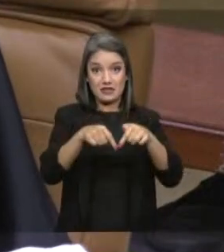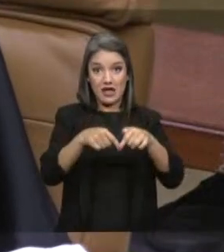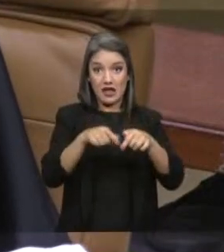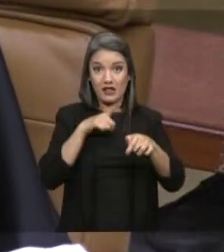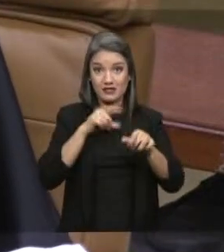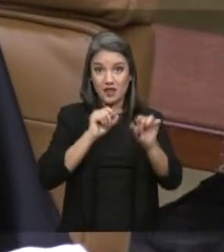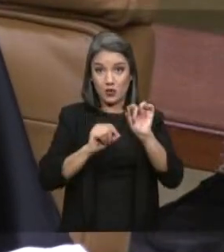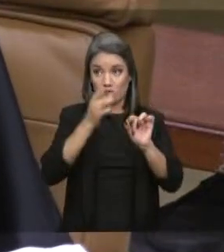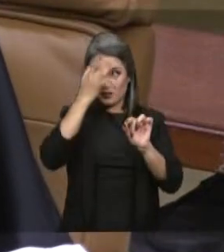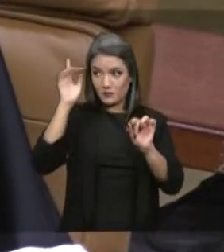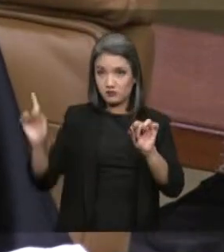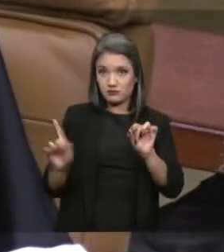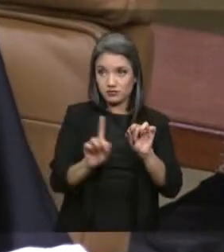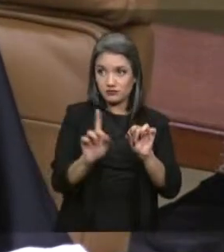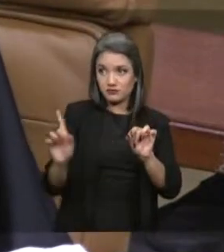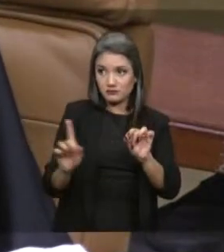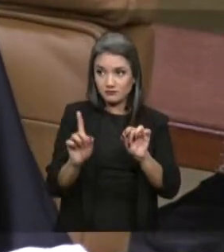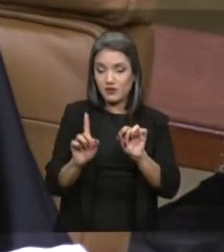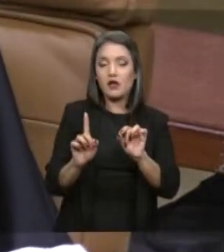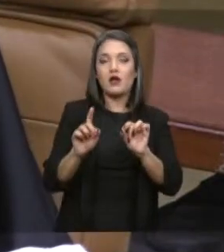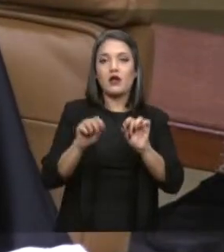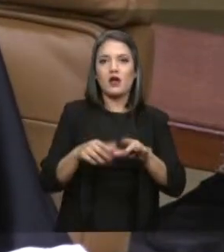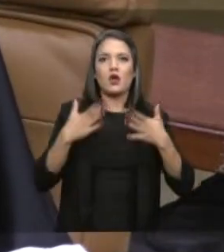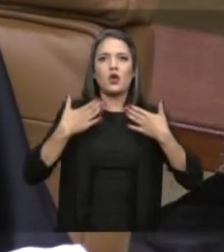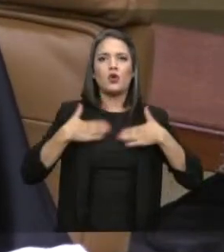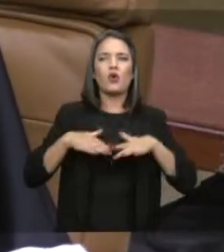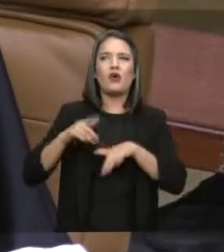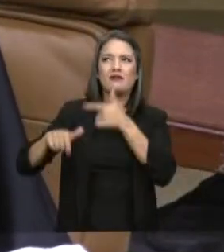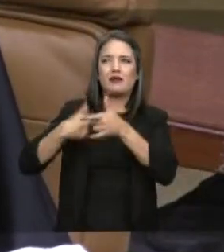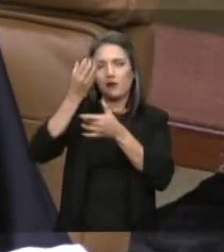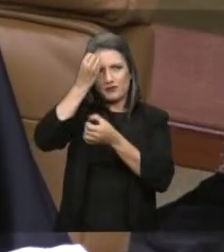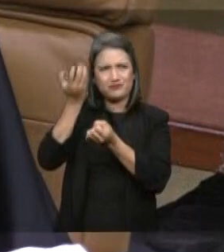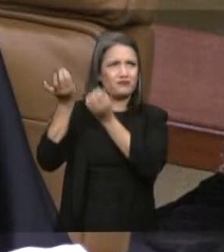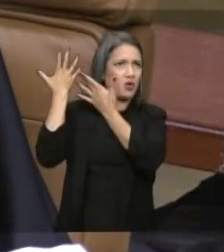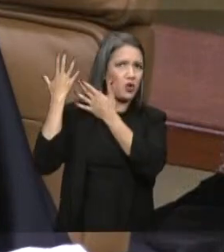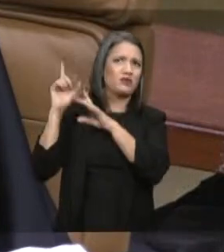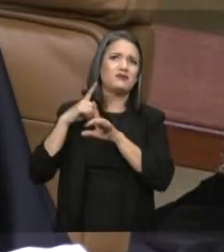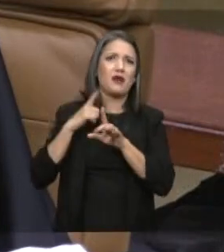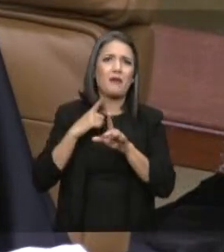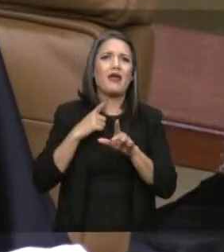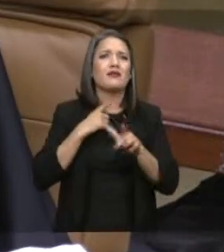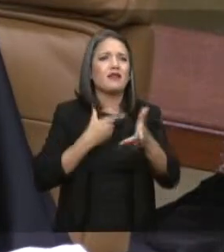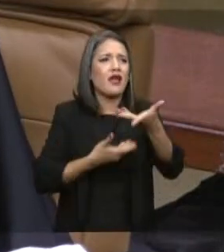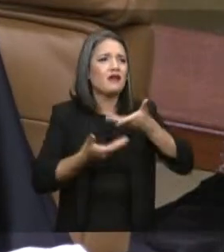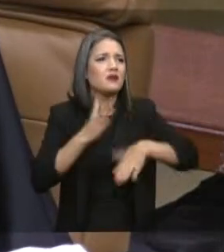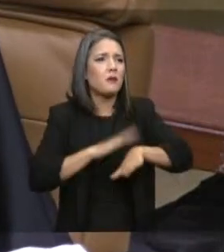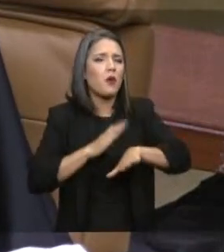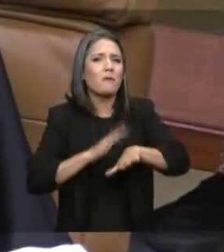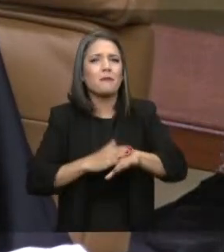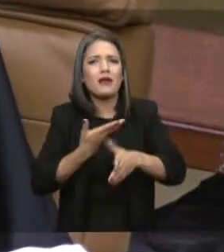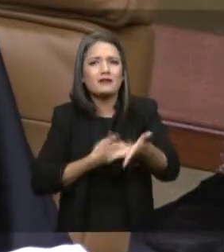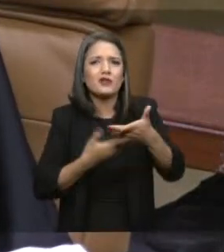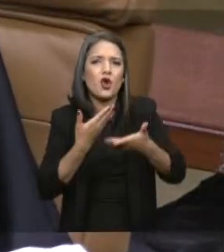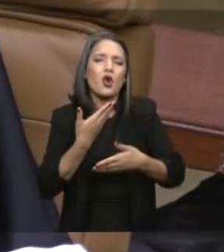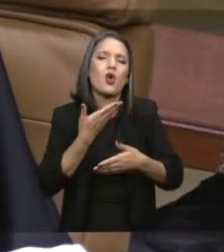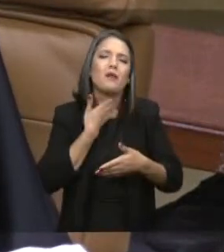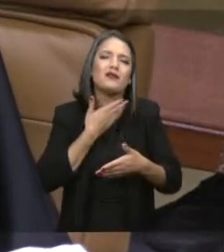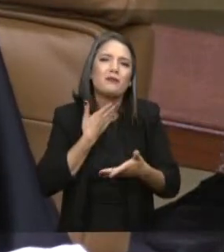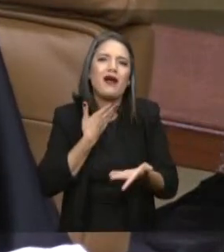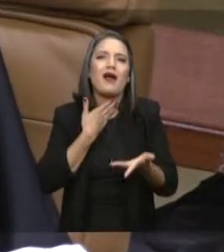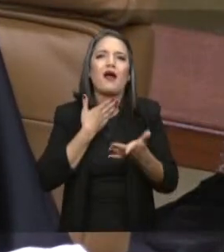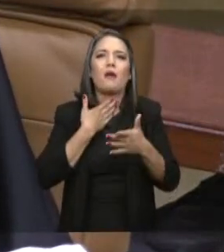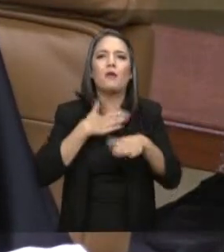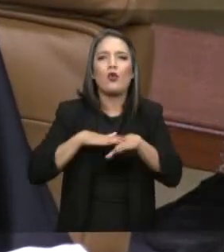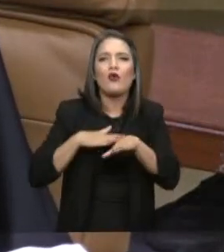funcionários se desliga um pouco do trabalho também compartilhe momentos de descontração ajudando-os